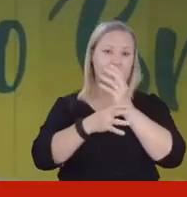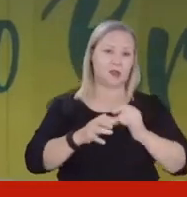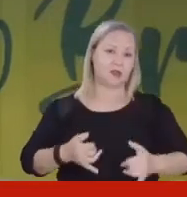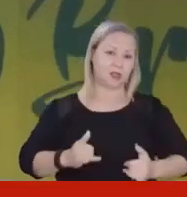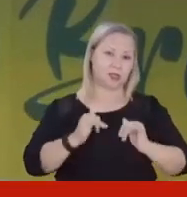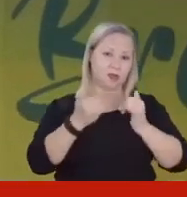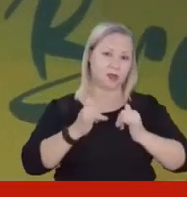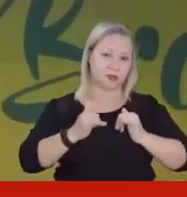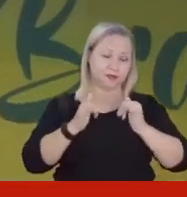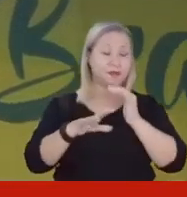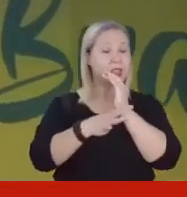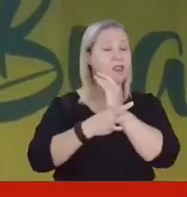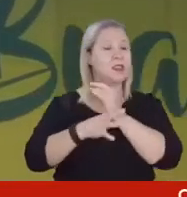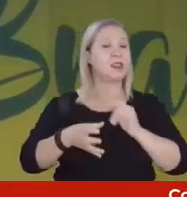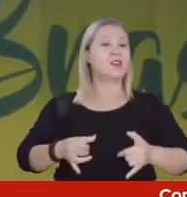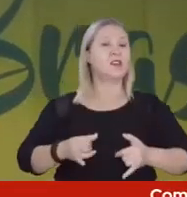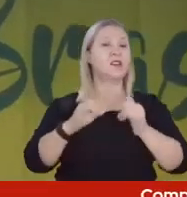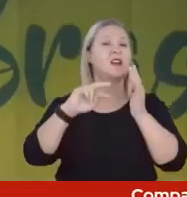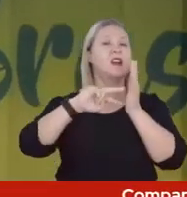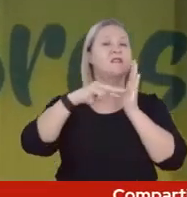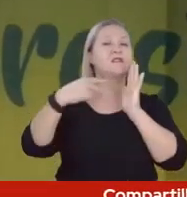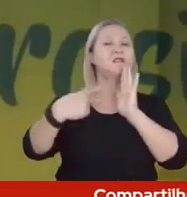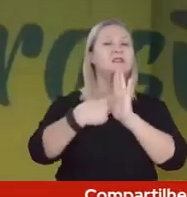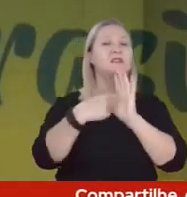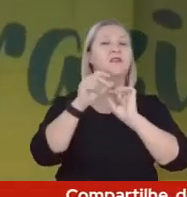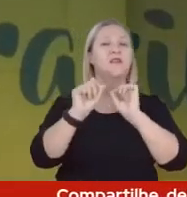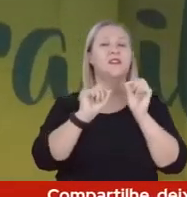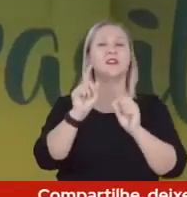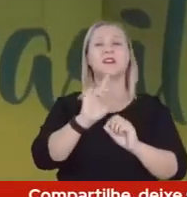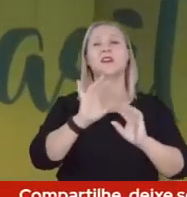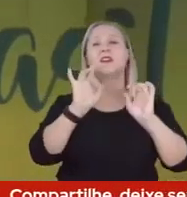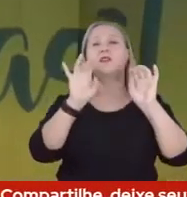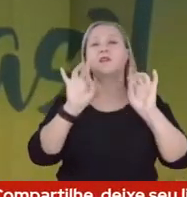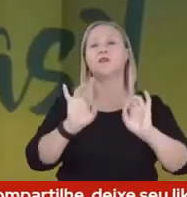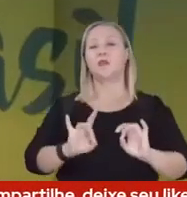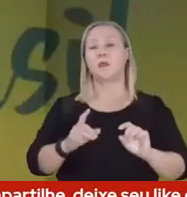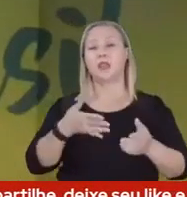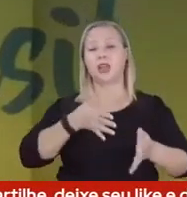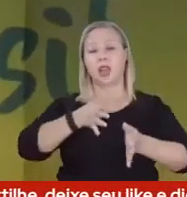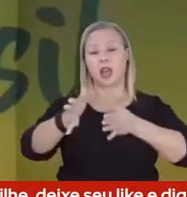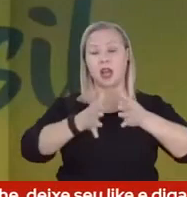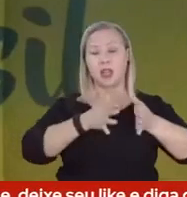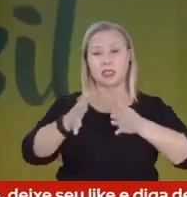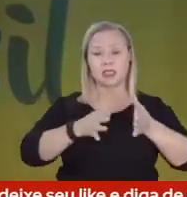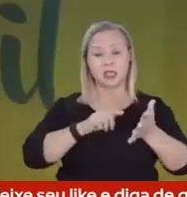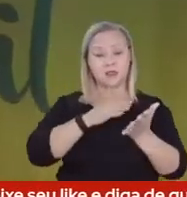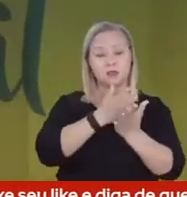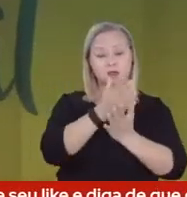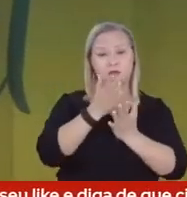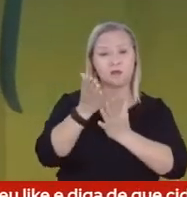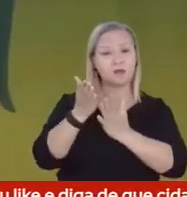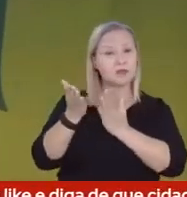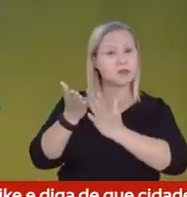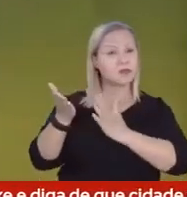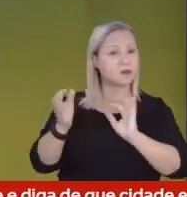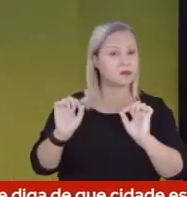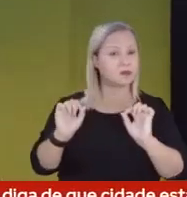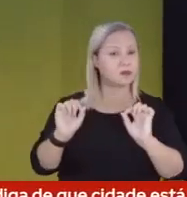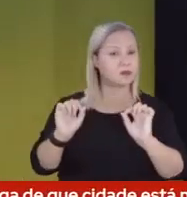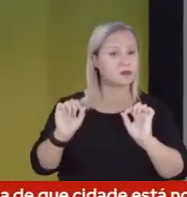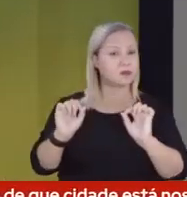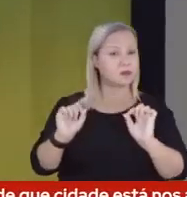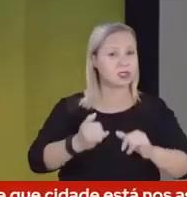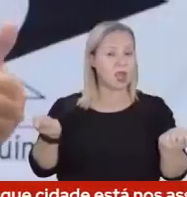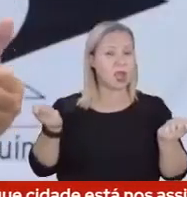ela significa não somente acesso às fontes de energia, mas capacidade do povo